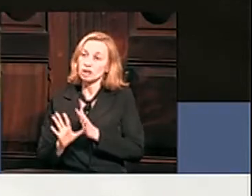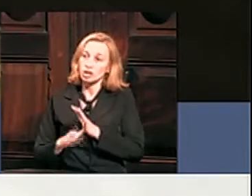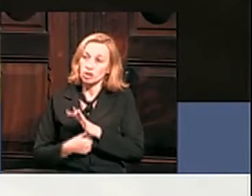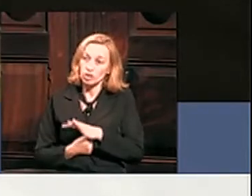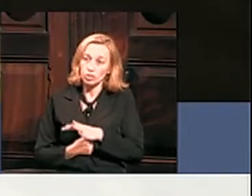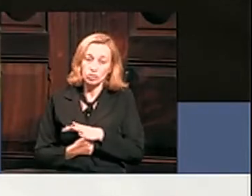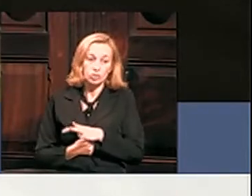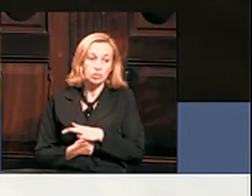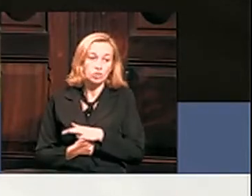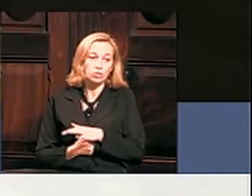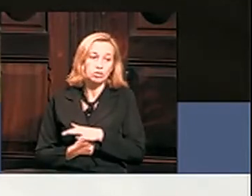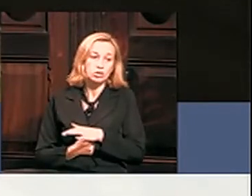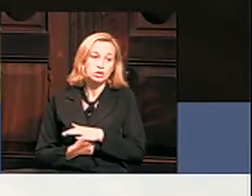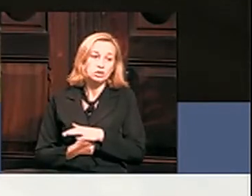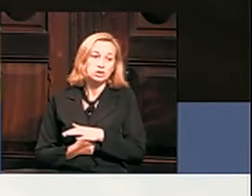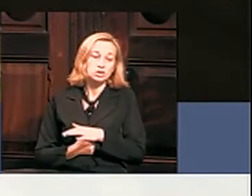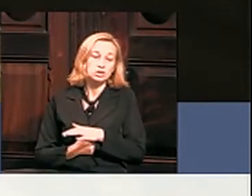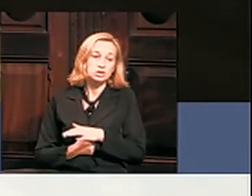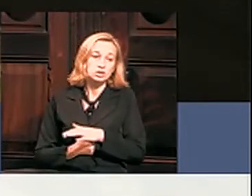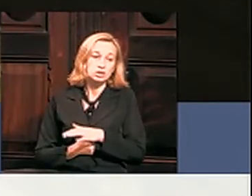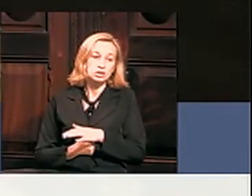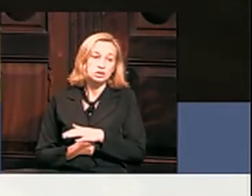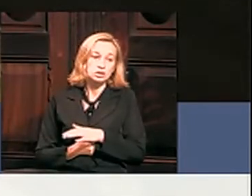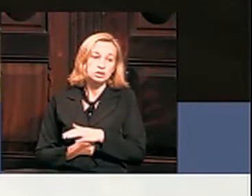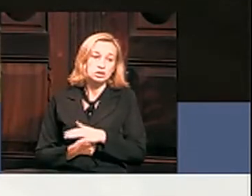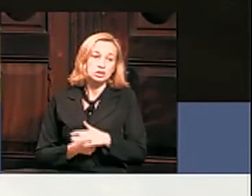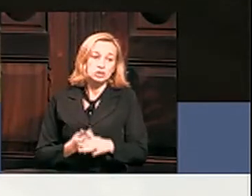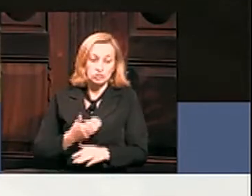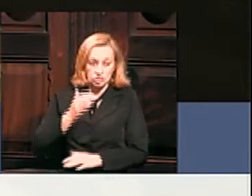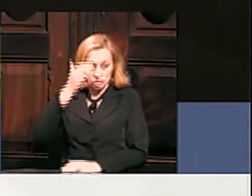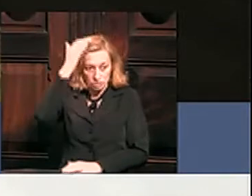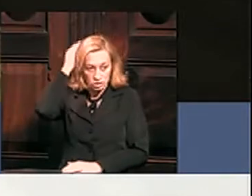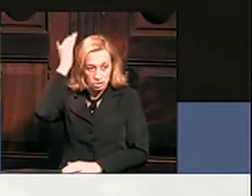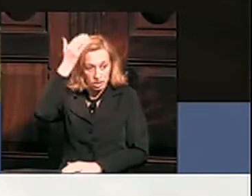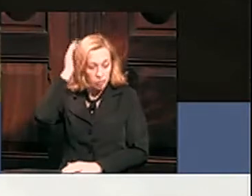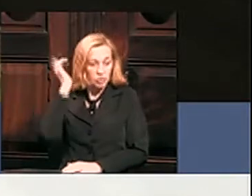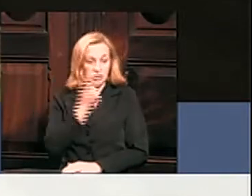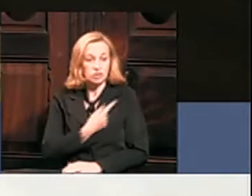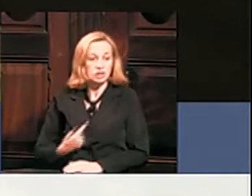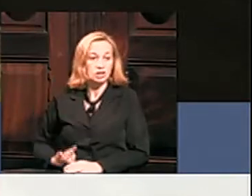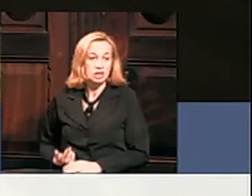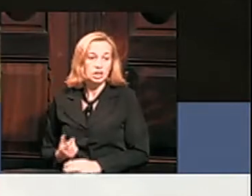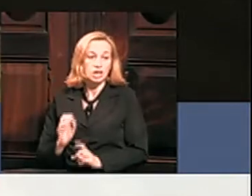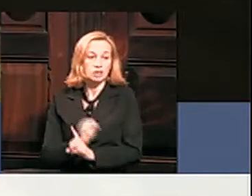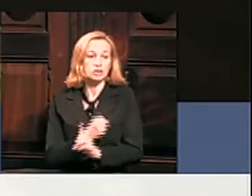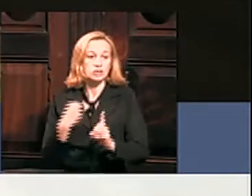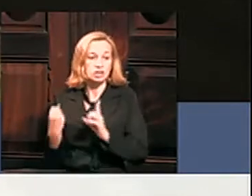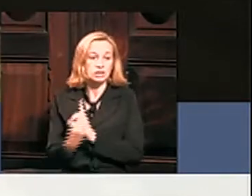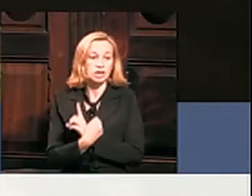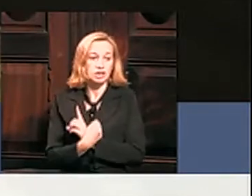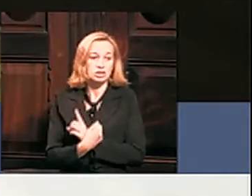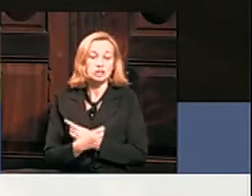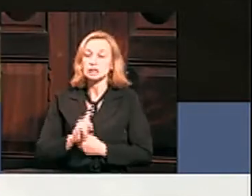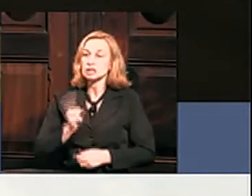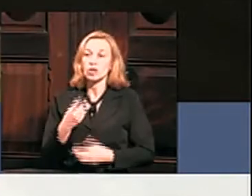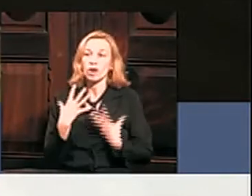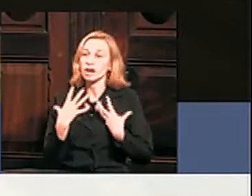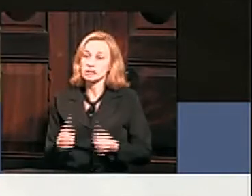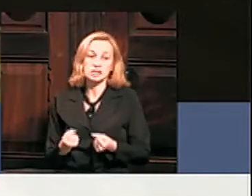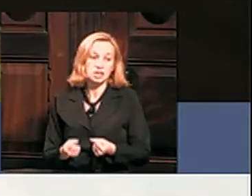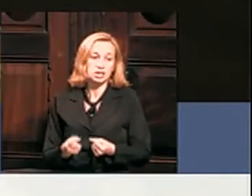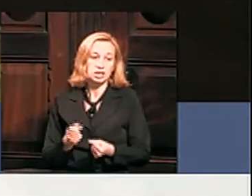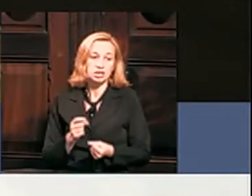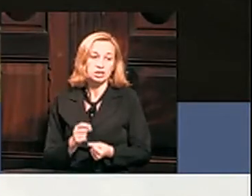sociedade, essa pauta do governo Temer, a sociedade não apoia e